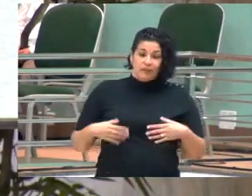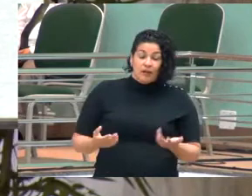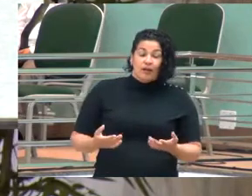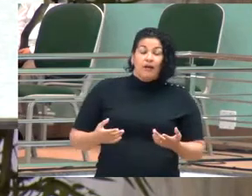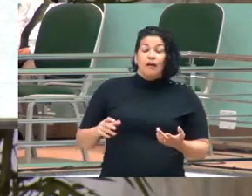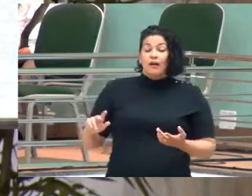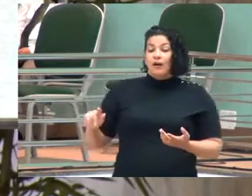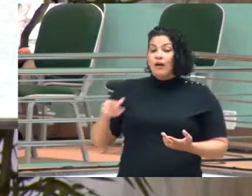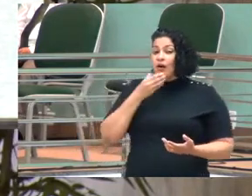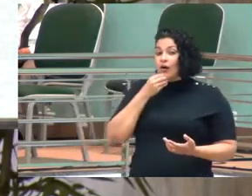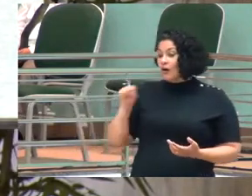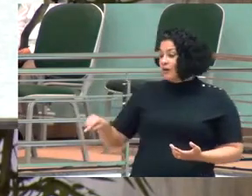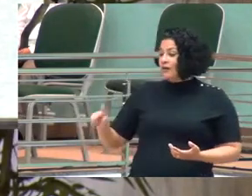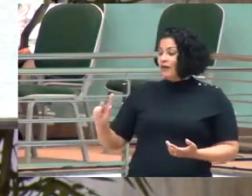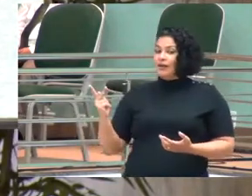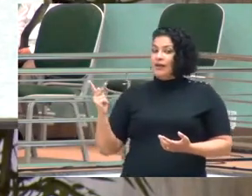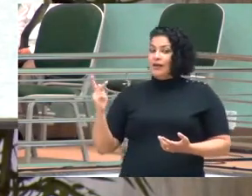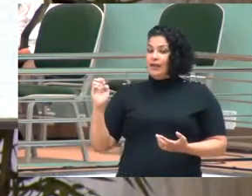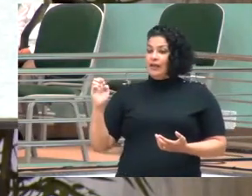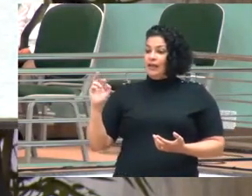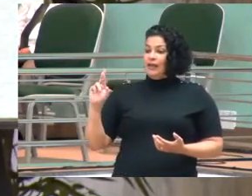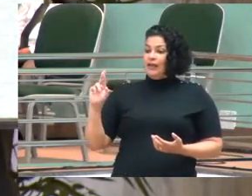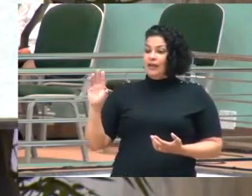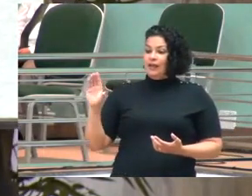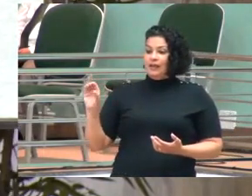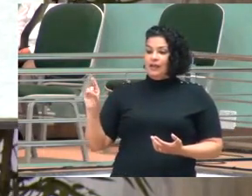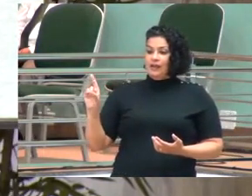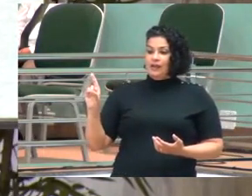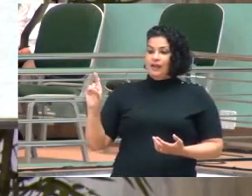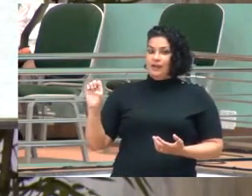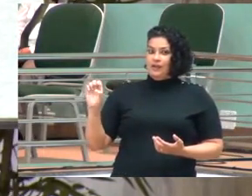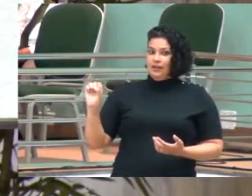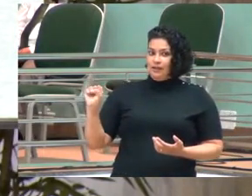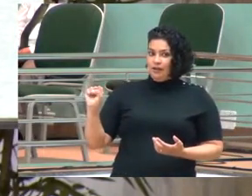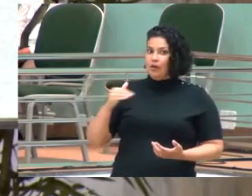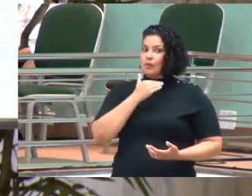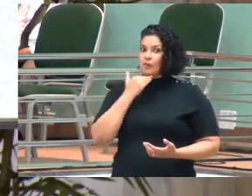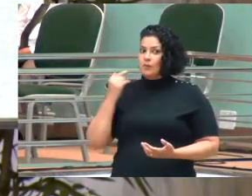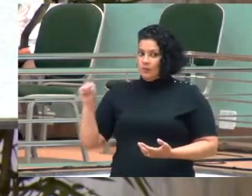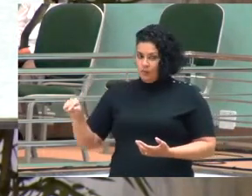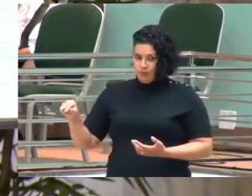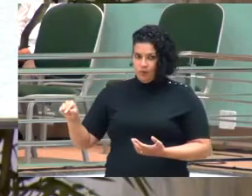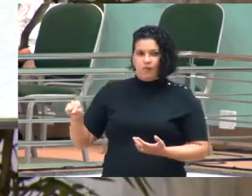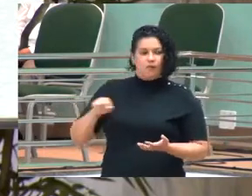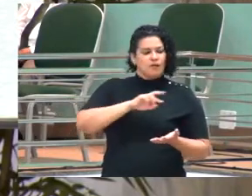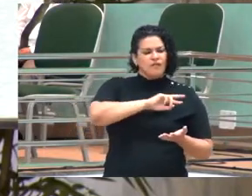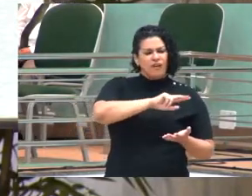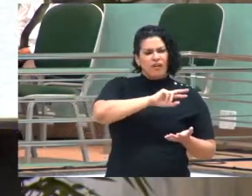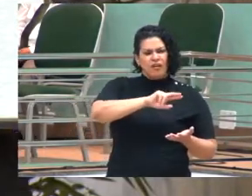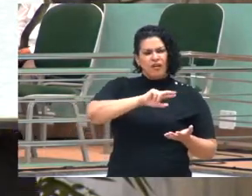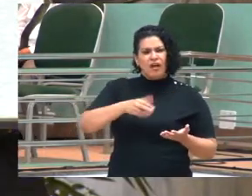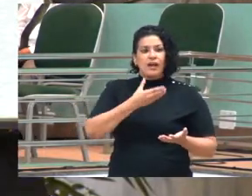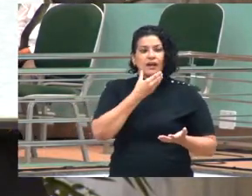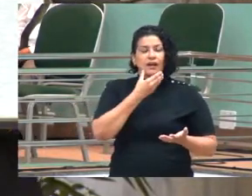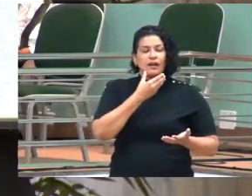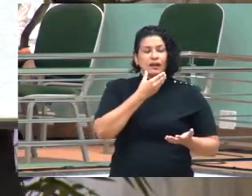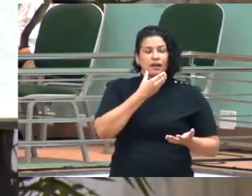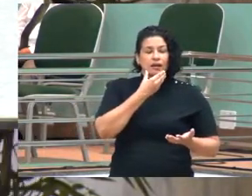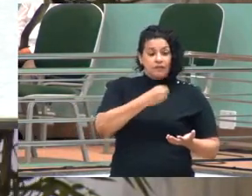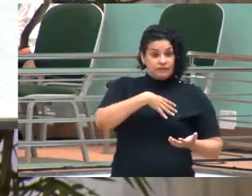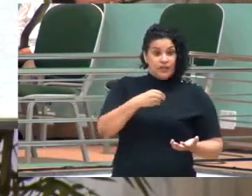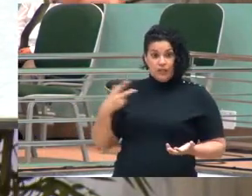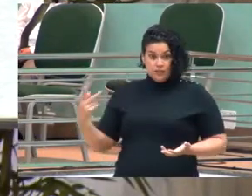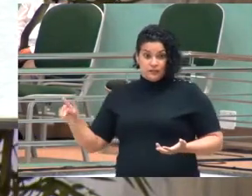era tetrarca da Iritéia. Lisânias era tetrarca da Abilene,